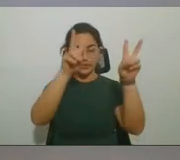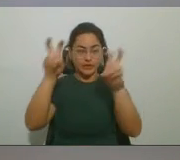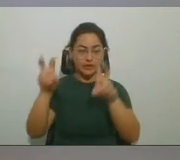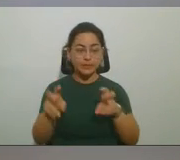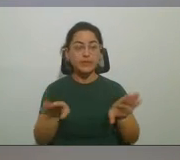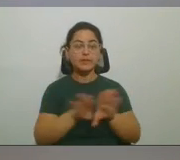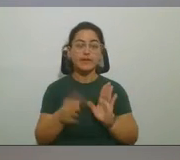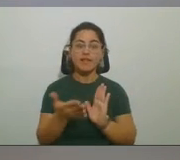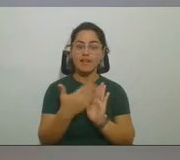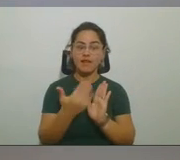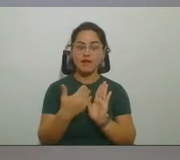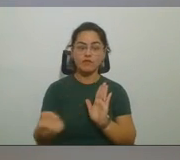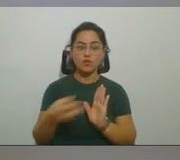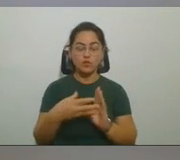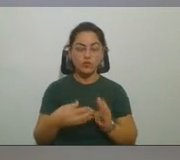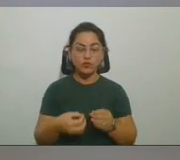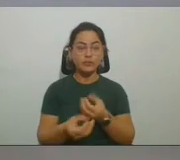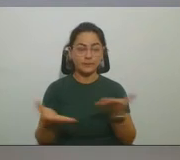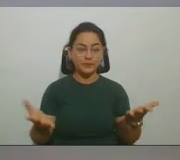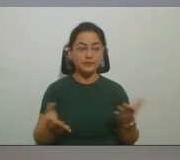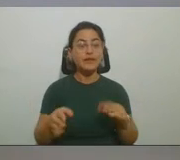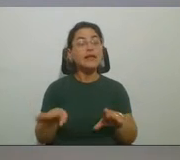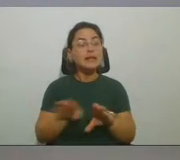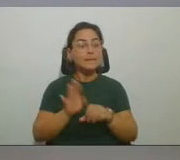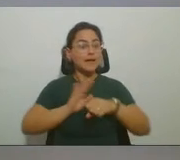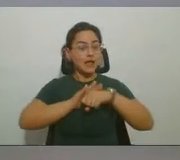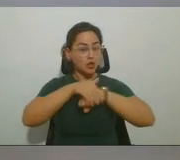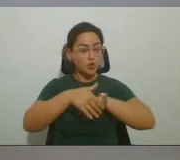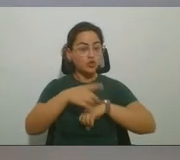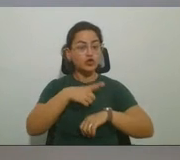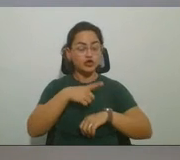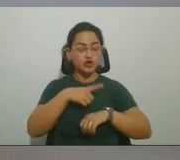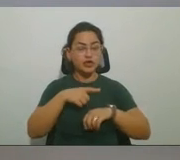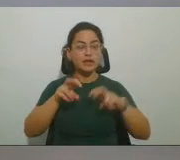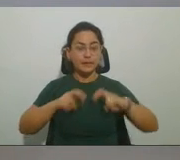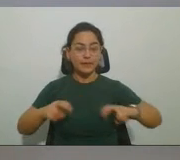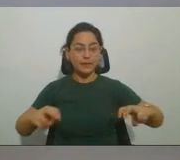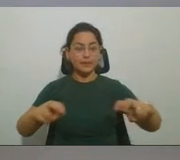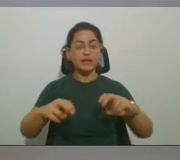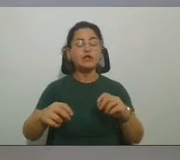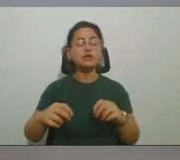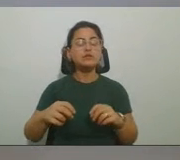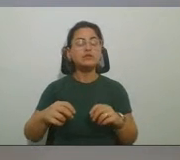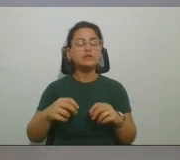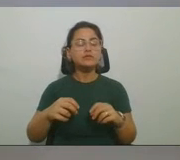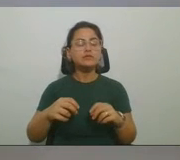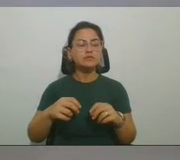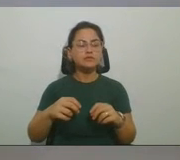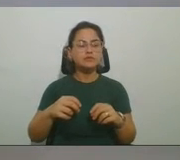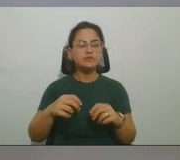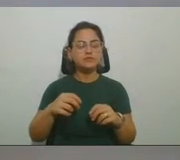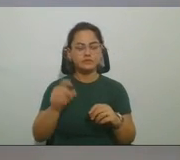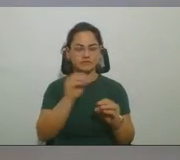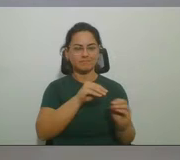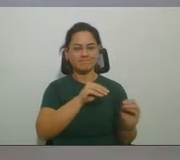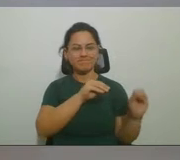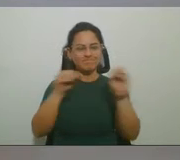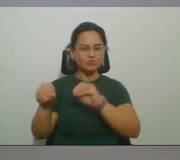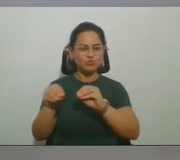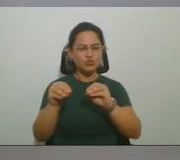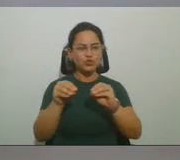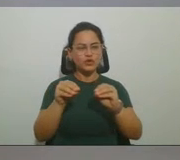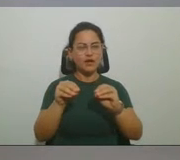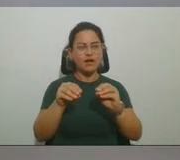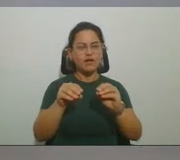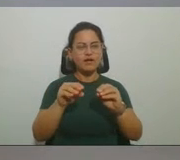dos livros. E à noite, né, a mesa redonda de número 2, intitulada Migrações e